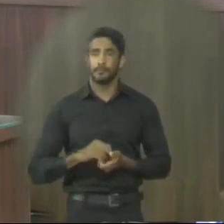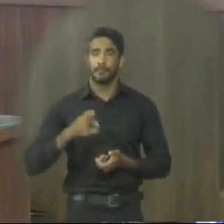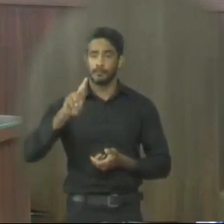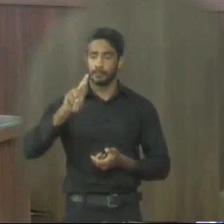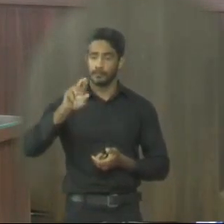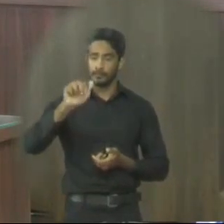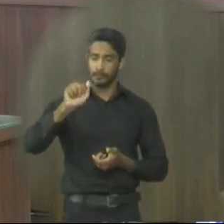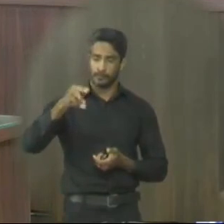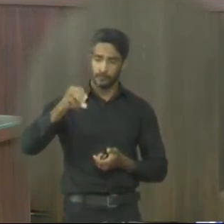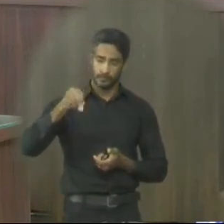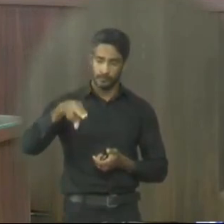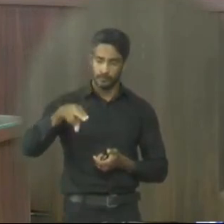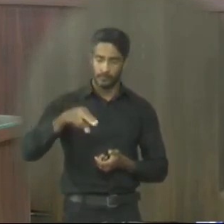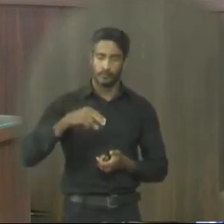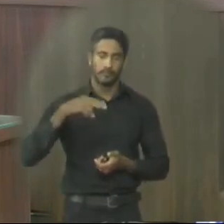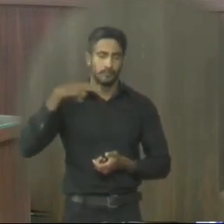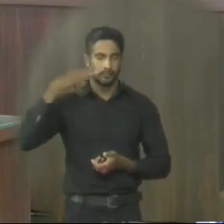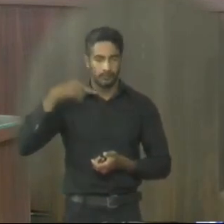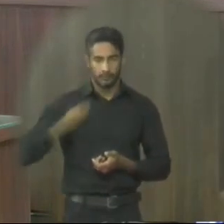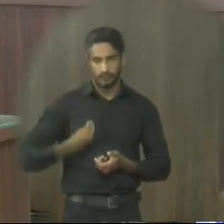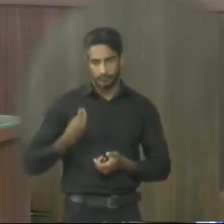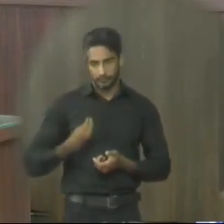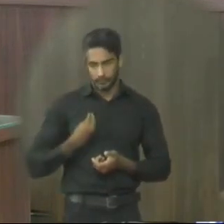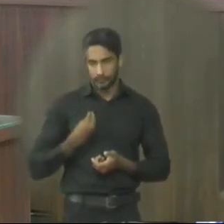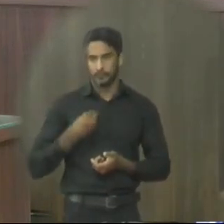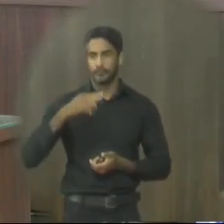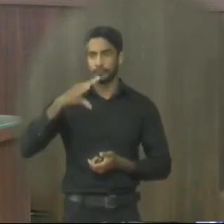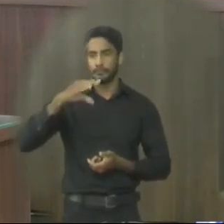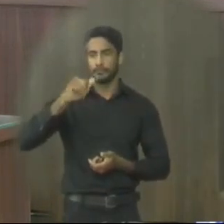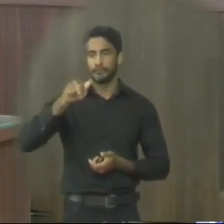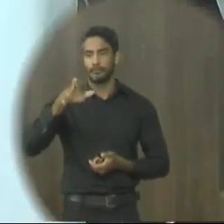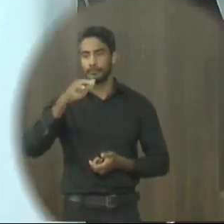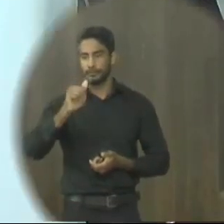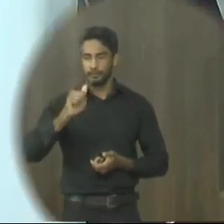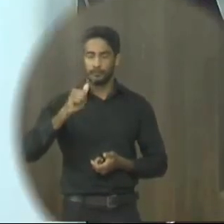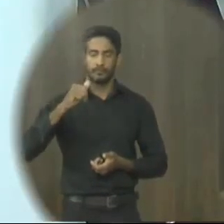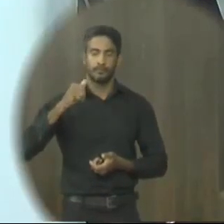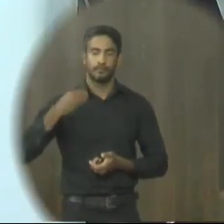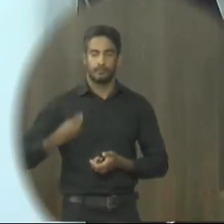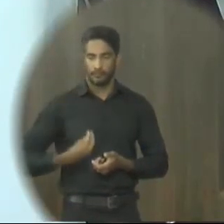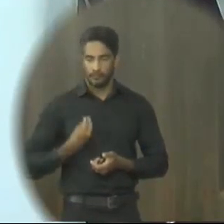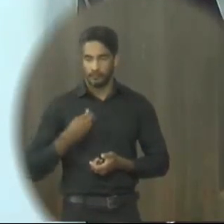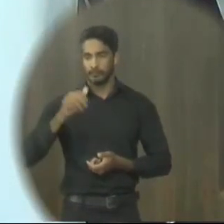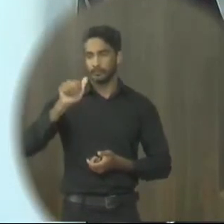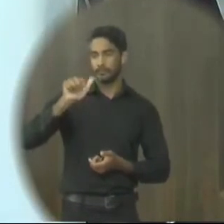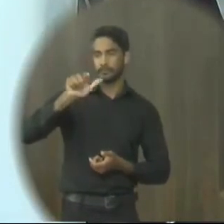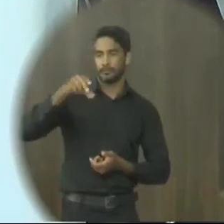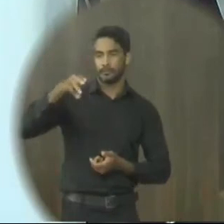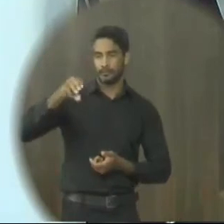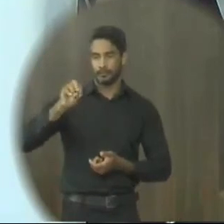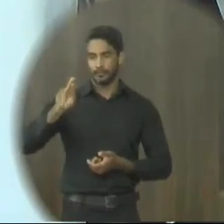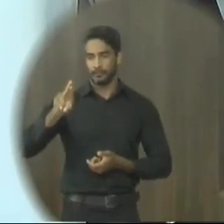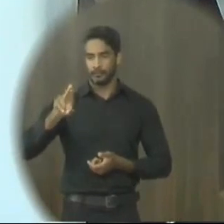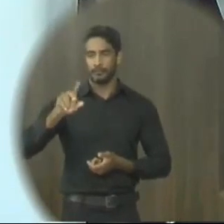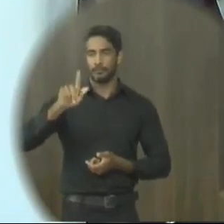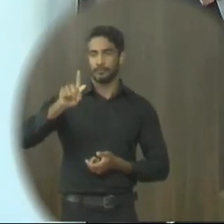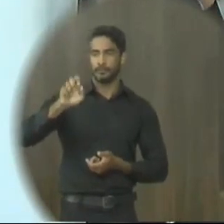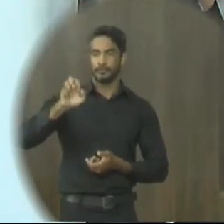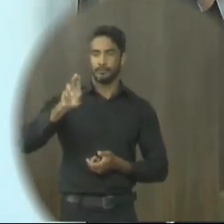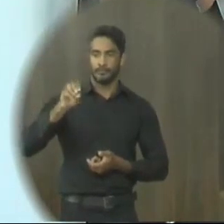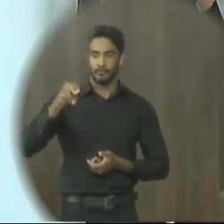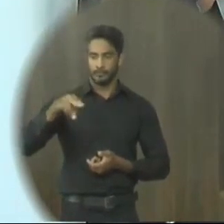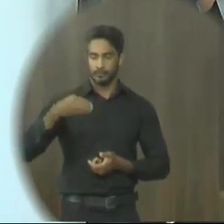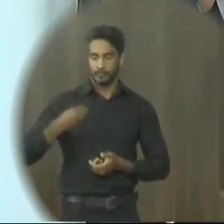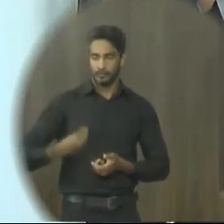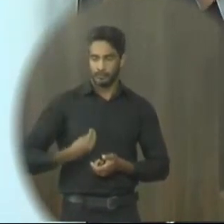Ramon Alexandre Araújo. Presente. Caterina Romana da Silva Teixeira. Presente. Almir Dias Santos. Gesto do Espírito Santo